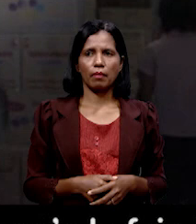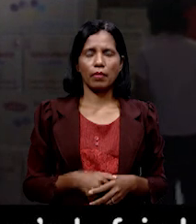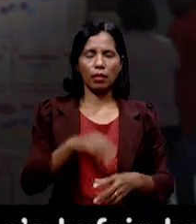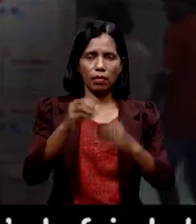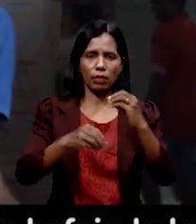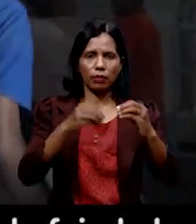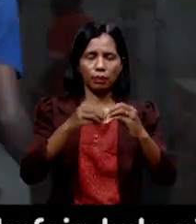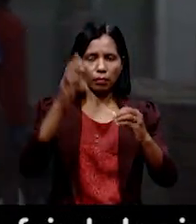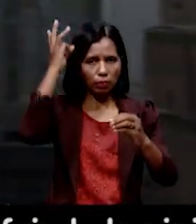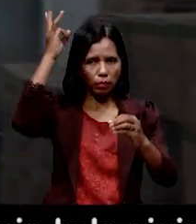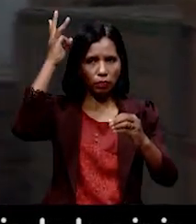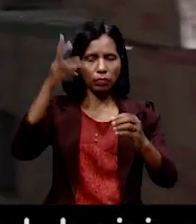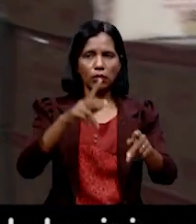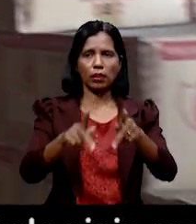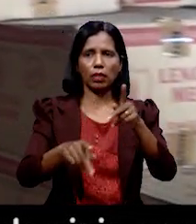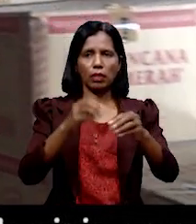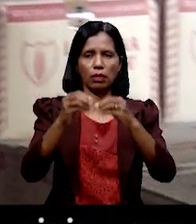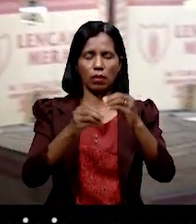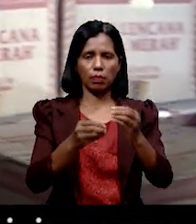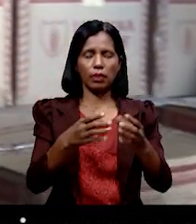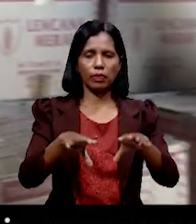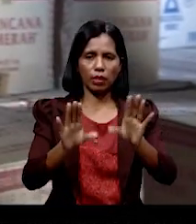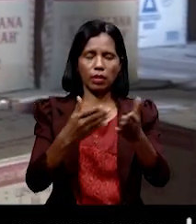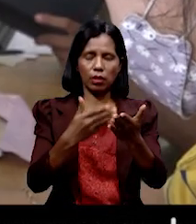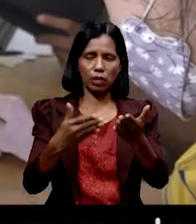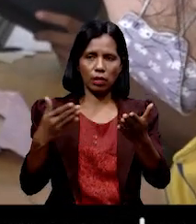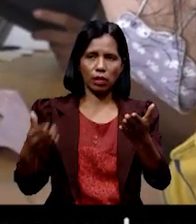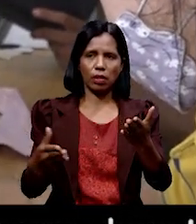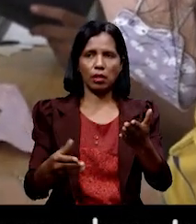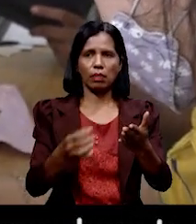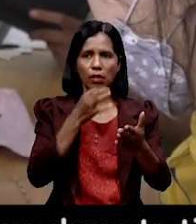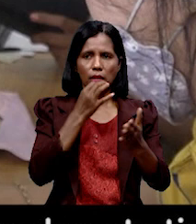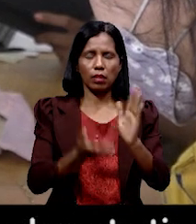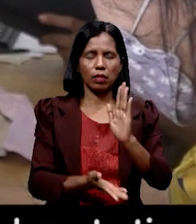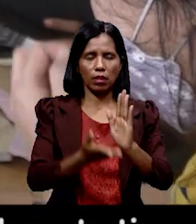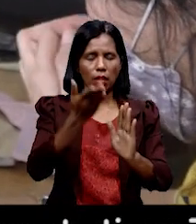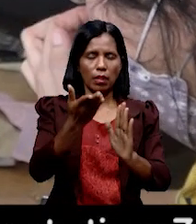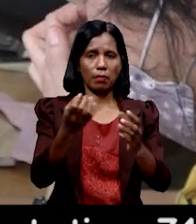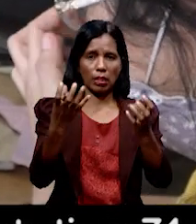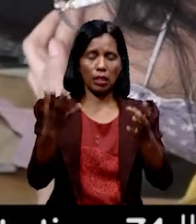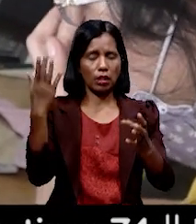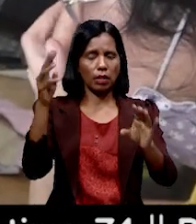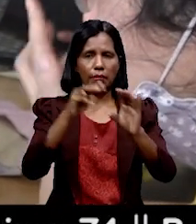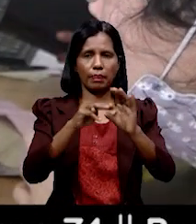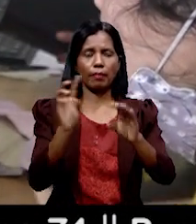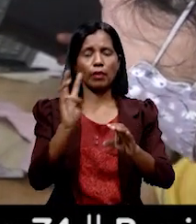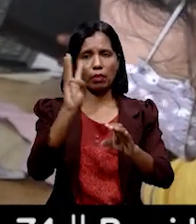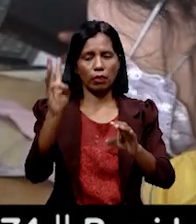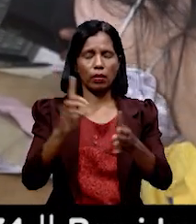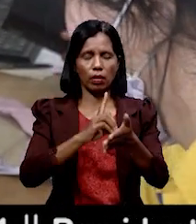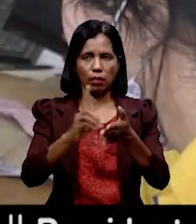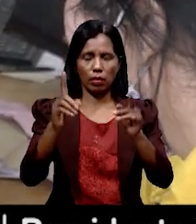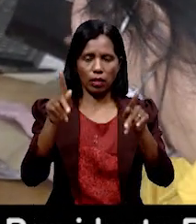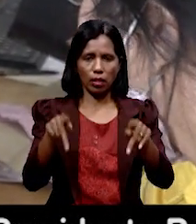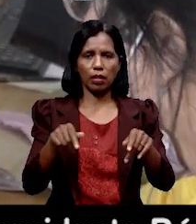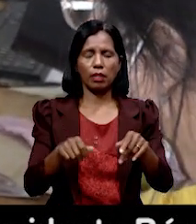Relaciona a preocupação consumidor com a folin sasan necessidade básica sa’e makas e merkadu e a quarta semana ne.